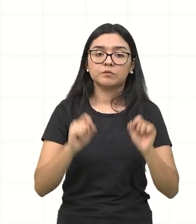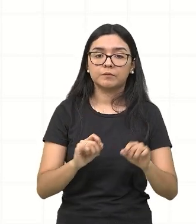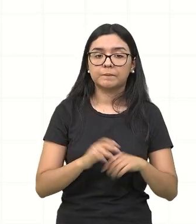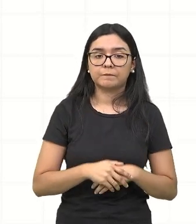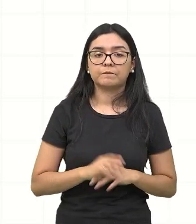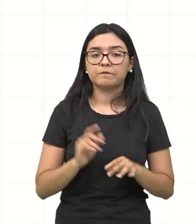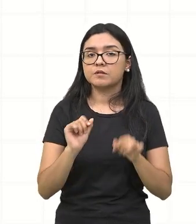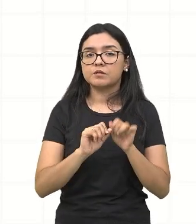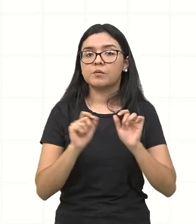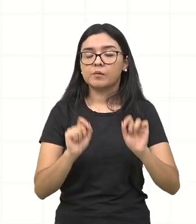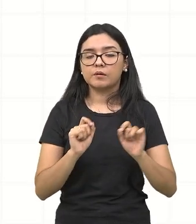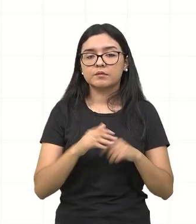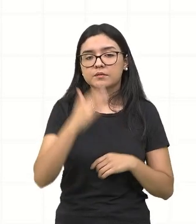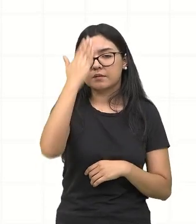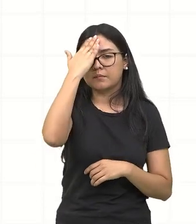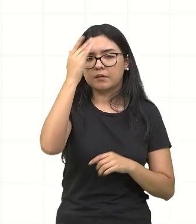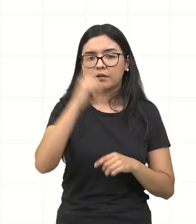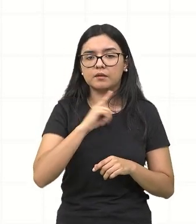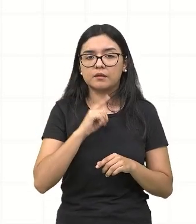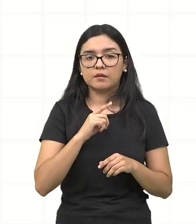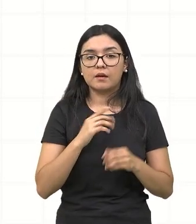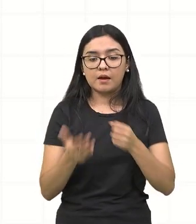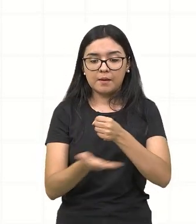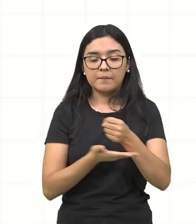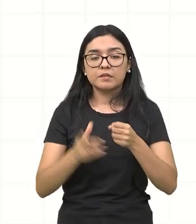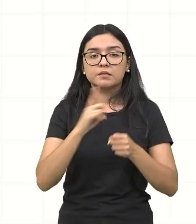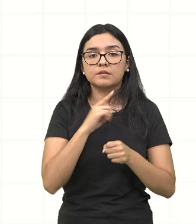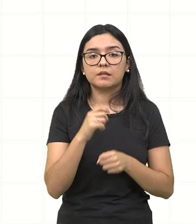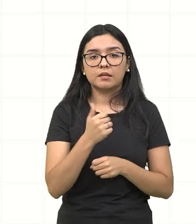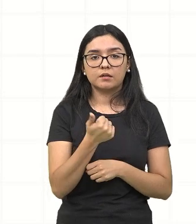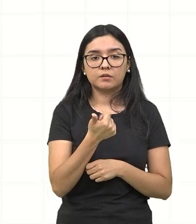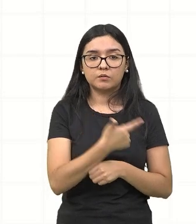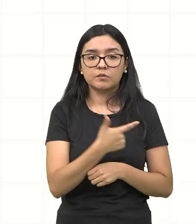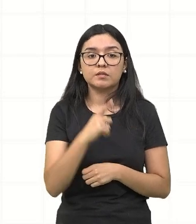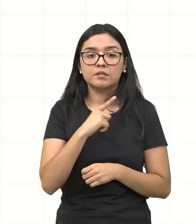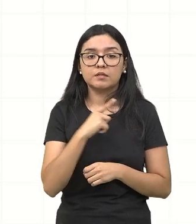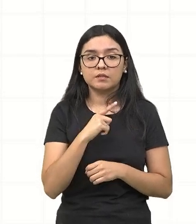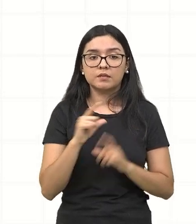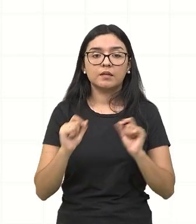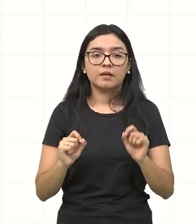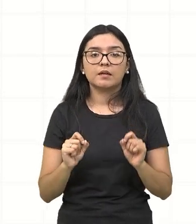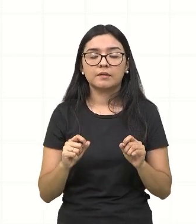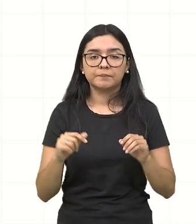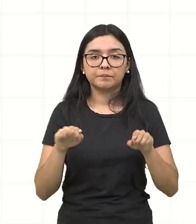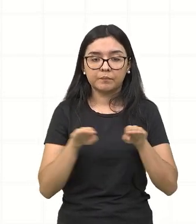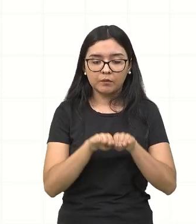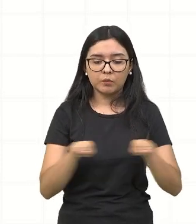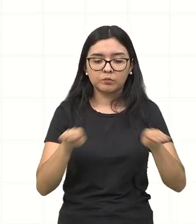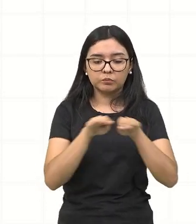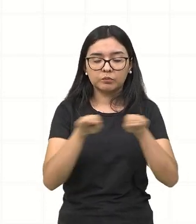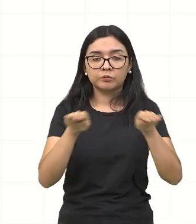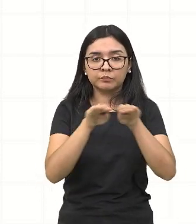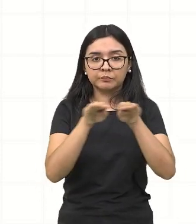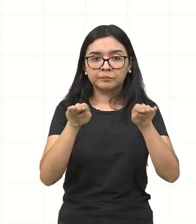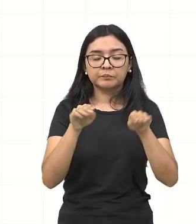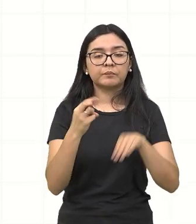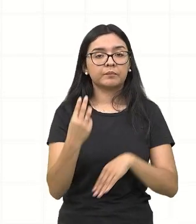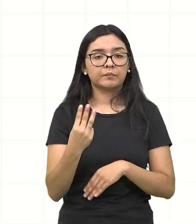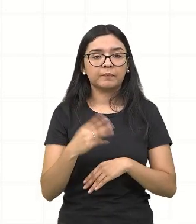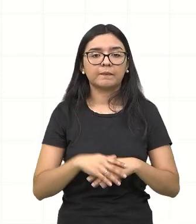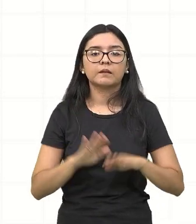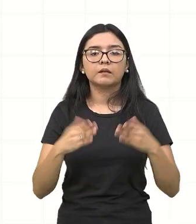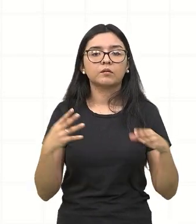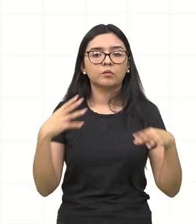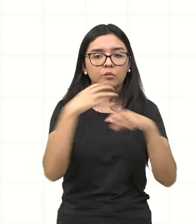simplesmente, sabendo que a base tem 12 e nós temos 3 filas de 12, em outras palavras, nós podemos dizer que nós temos,